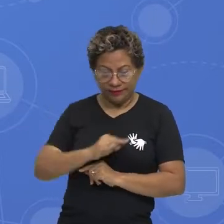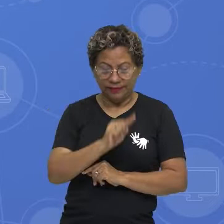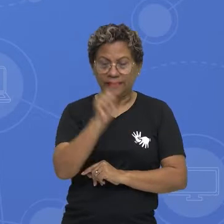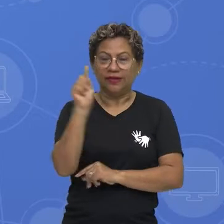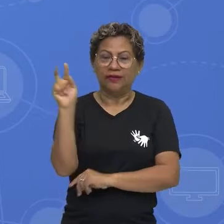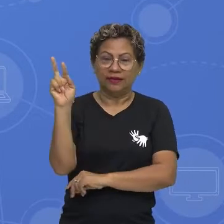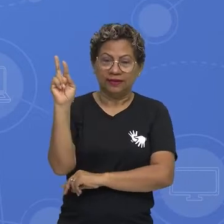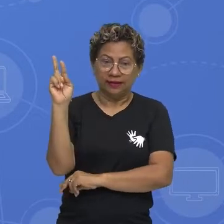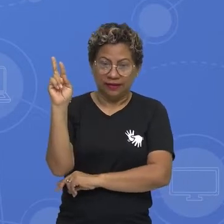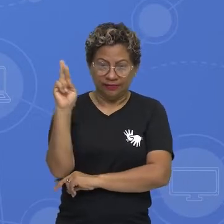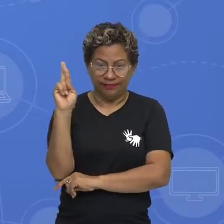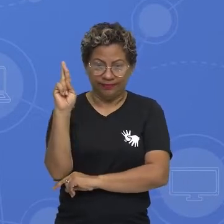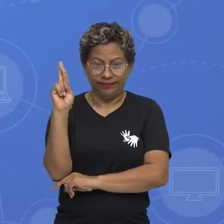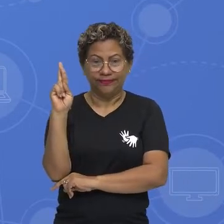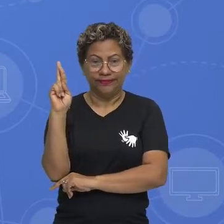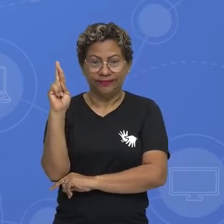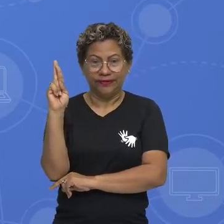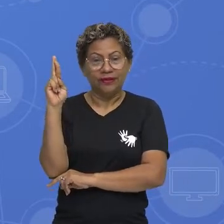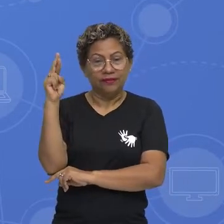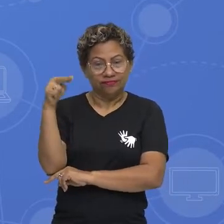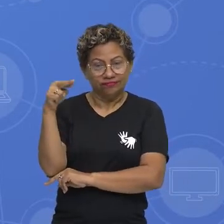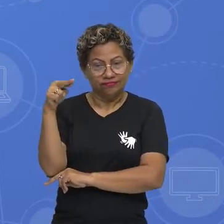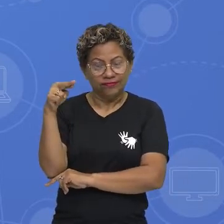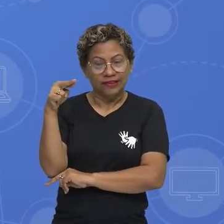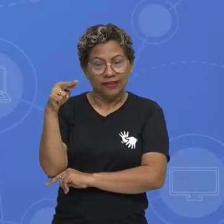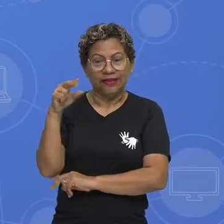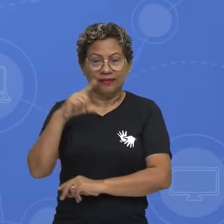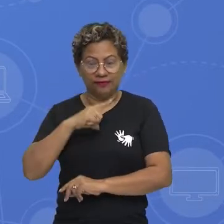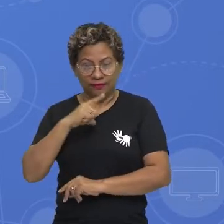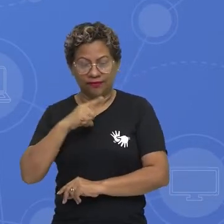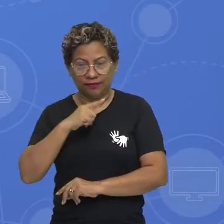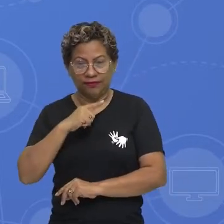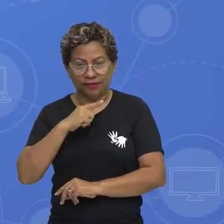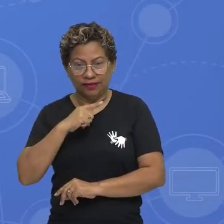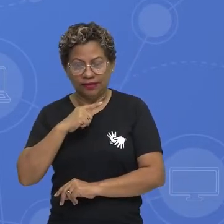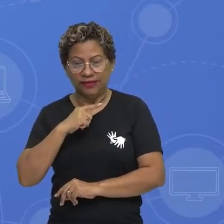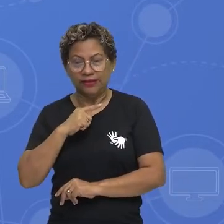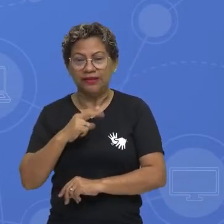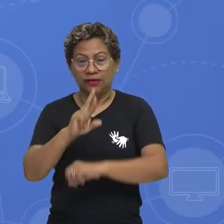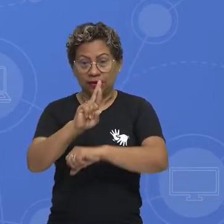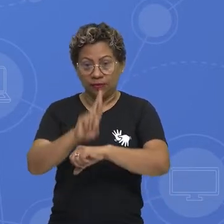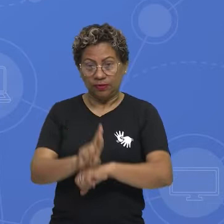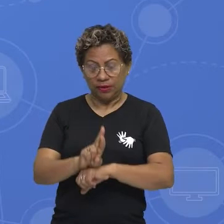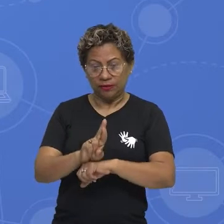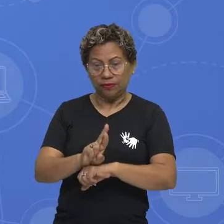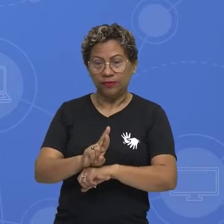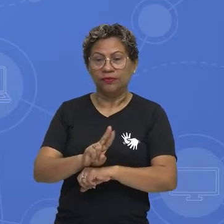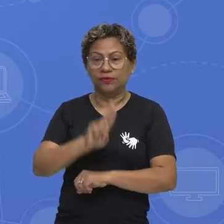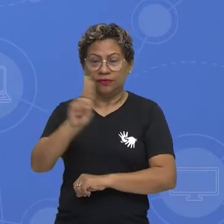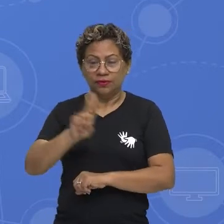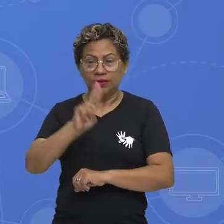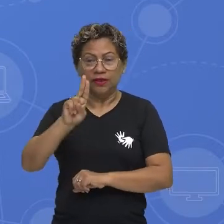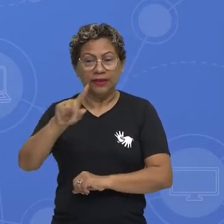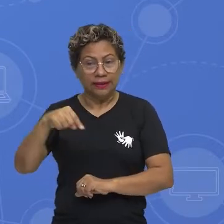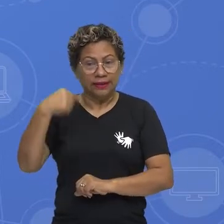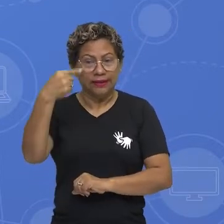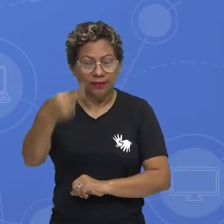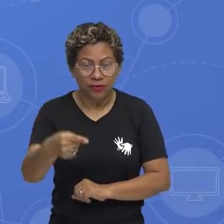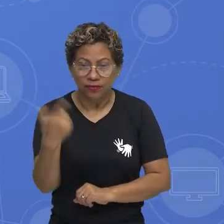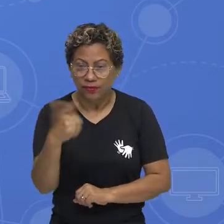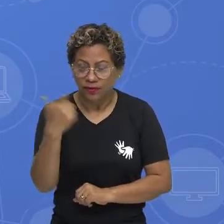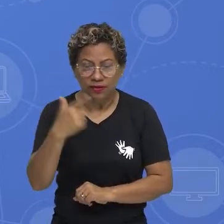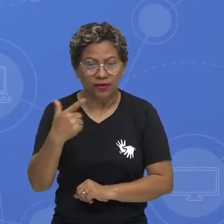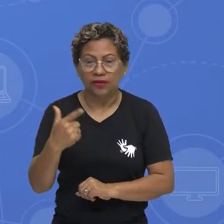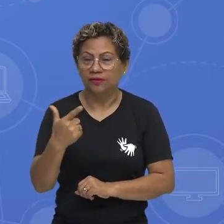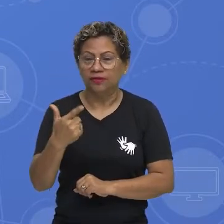faz a medição e você acumula créditos de energia. Esses créditos serão utilizados mais tarde, quando não houver sol. Caso no